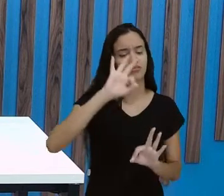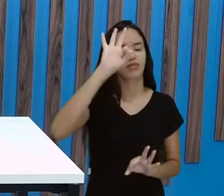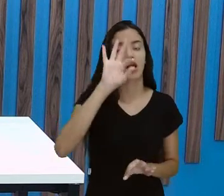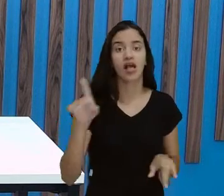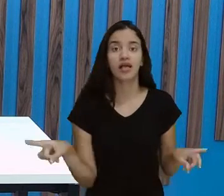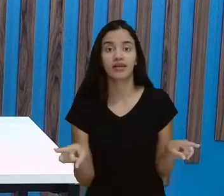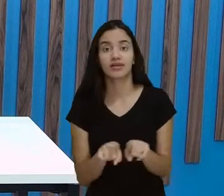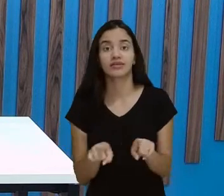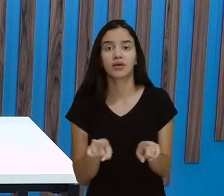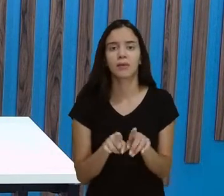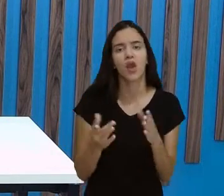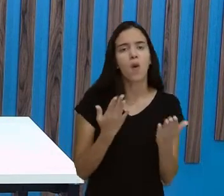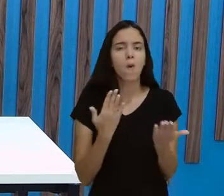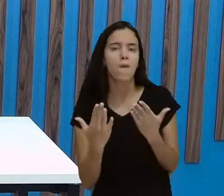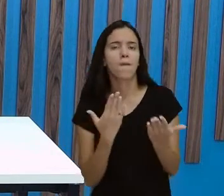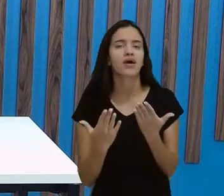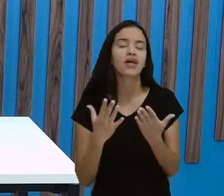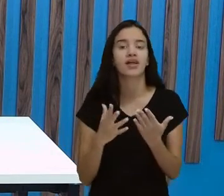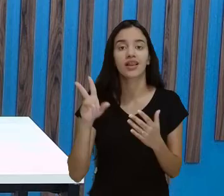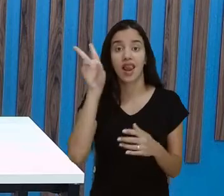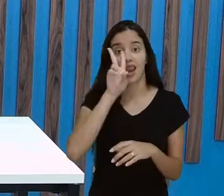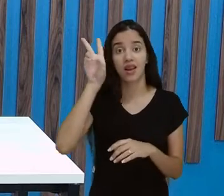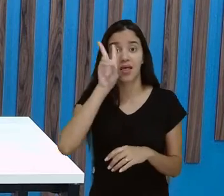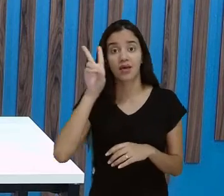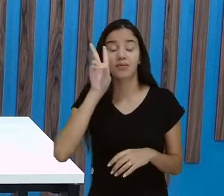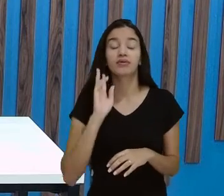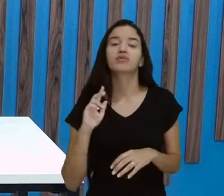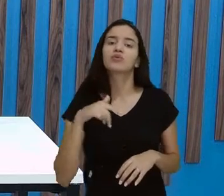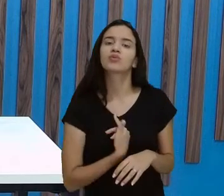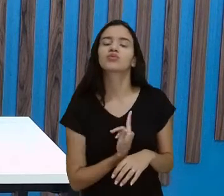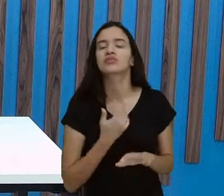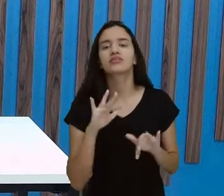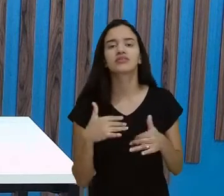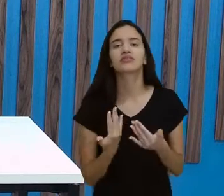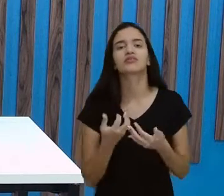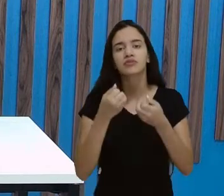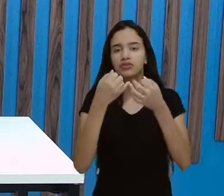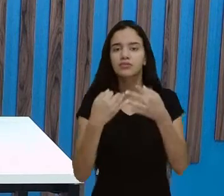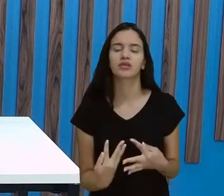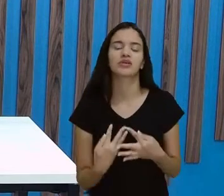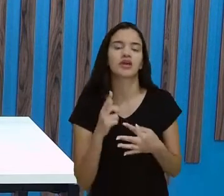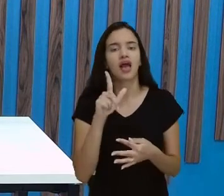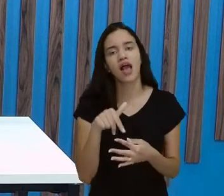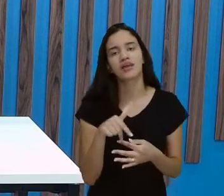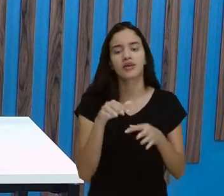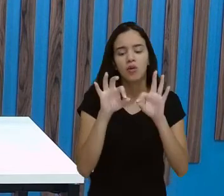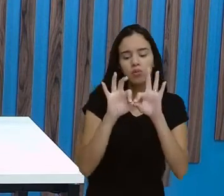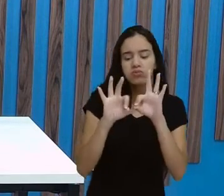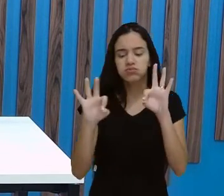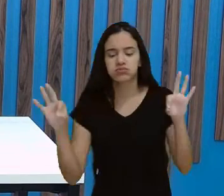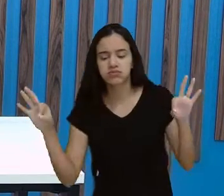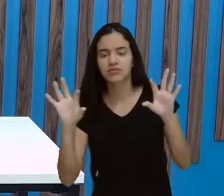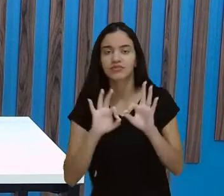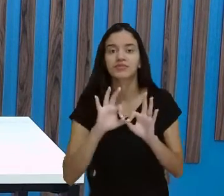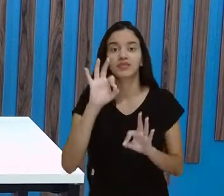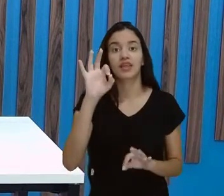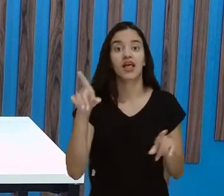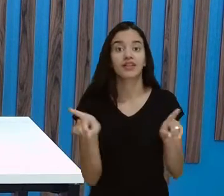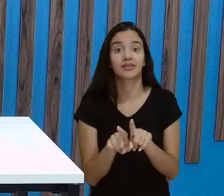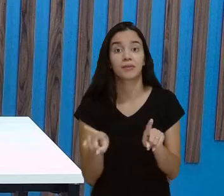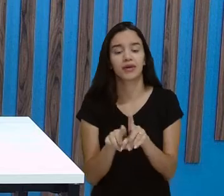vamos comparar. Lembrando que quando a gente está falando de grandezas, né, comprimento,